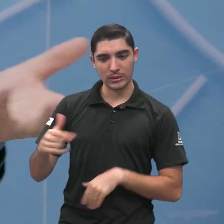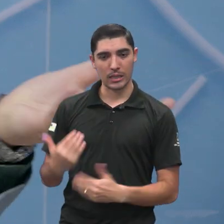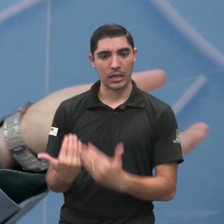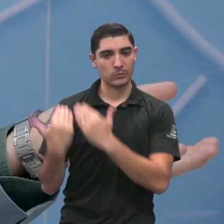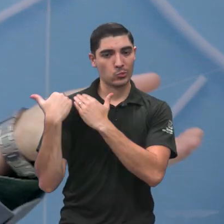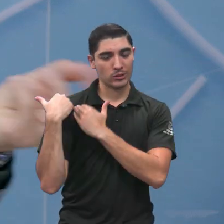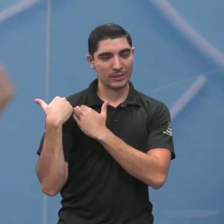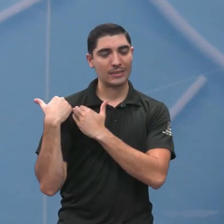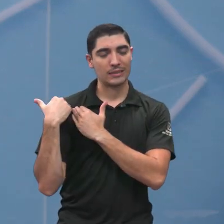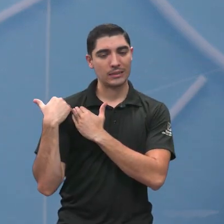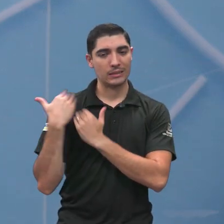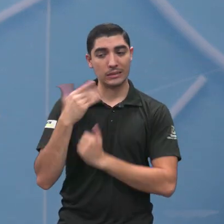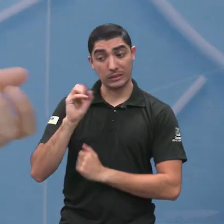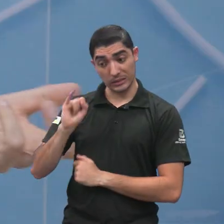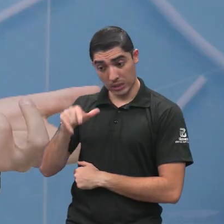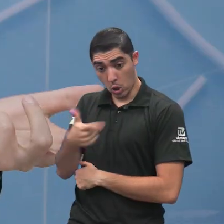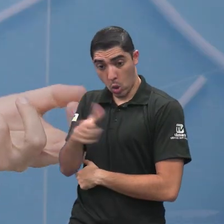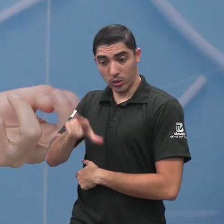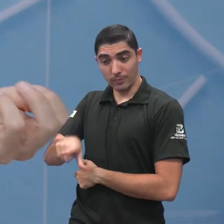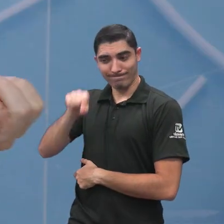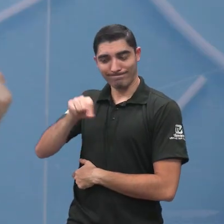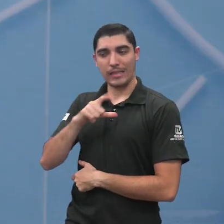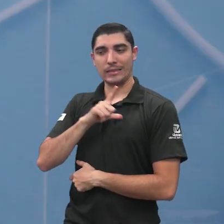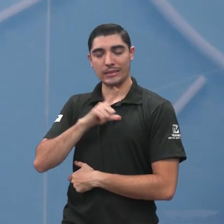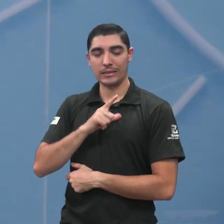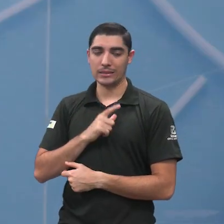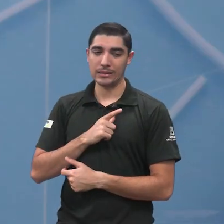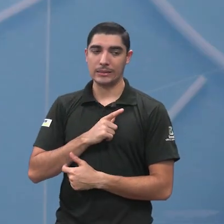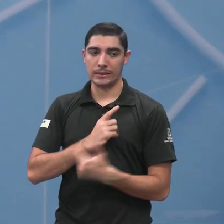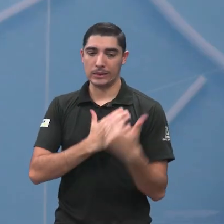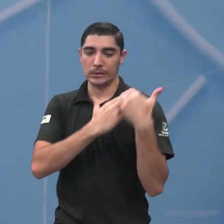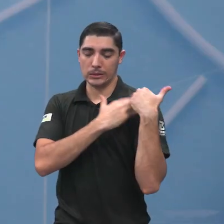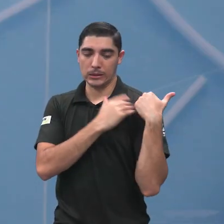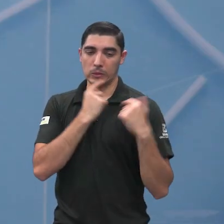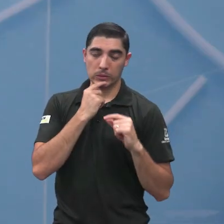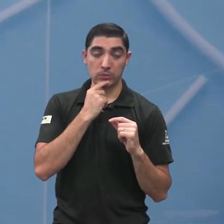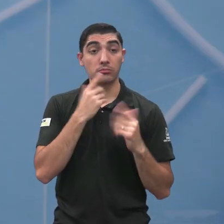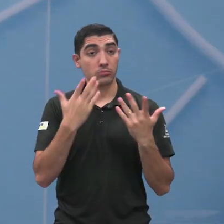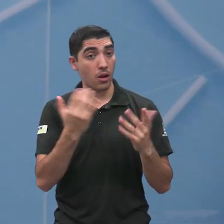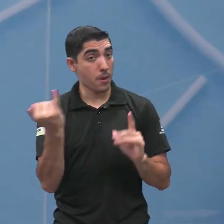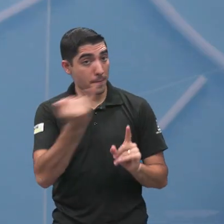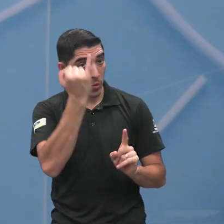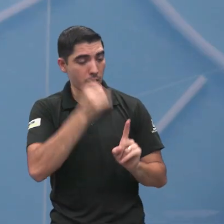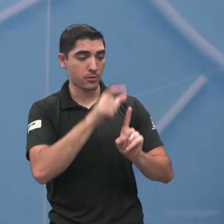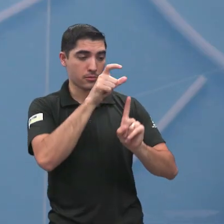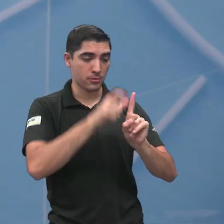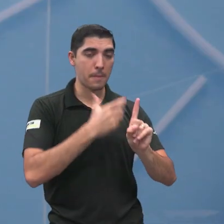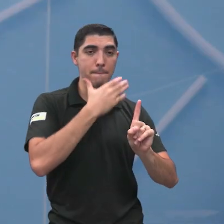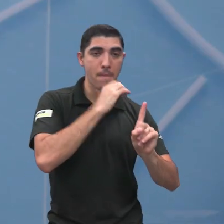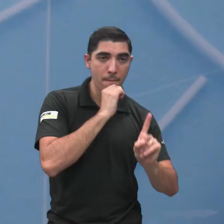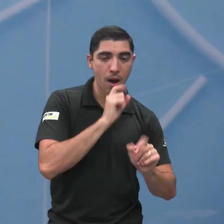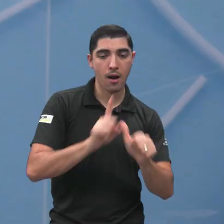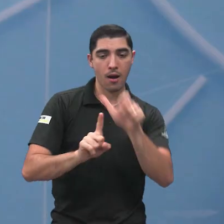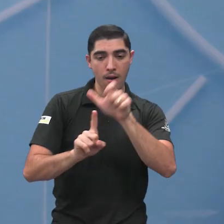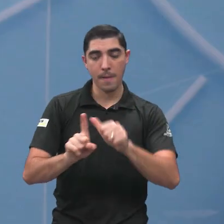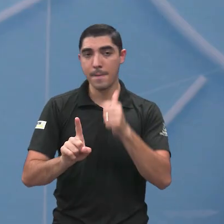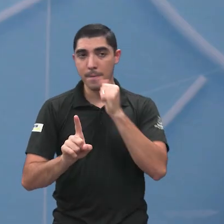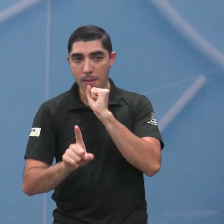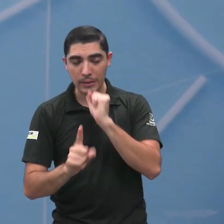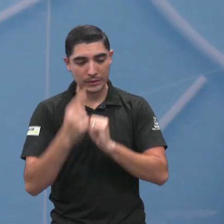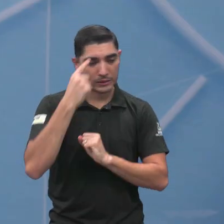são outras responsabilidades e também consequências. Então é muito importante os pais prestarem atenção